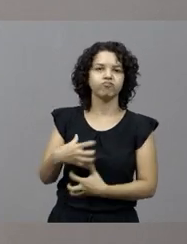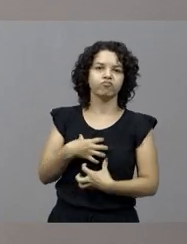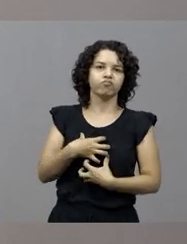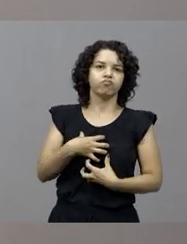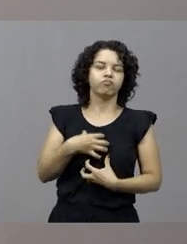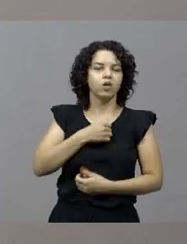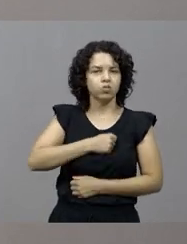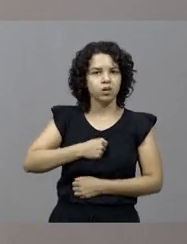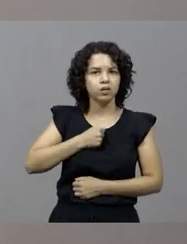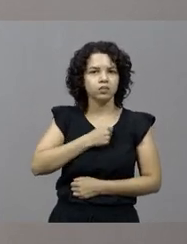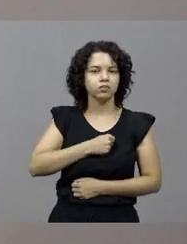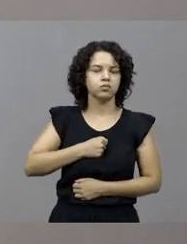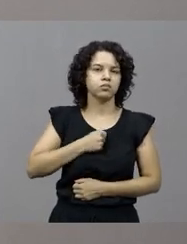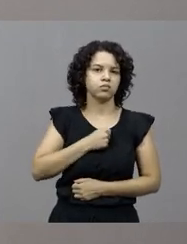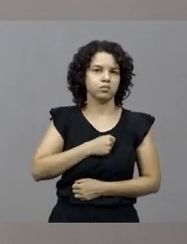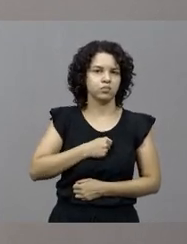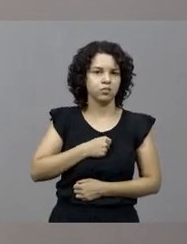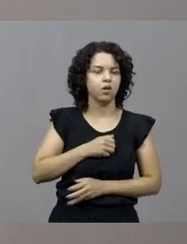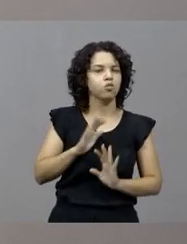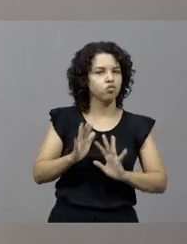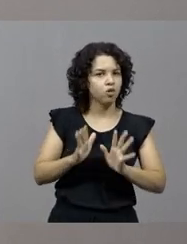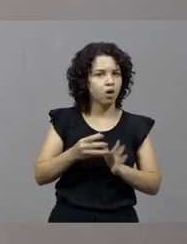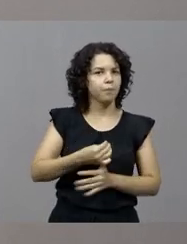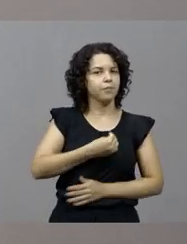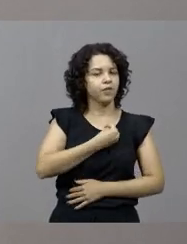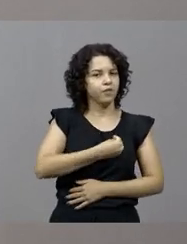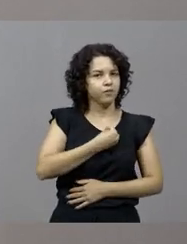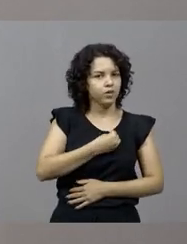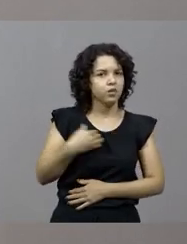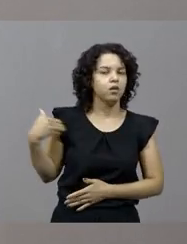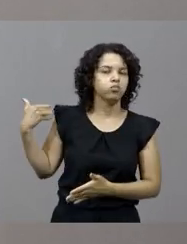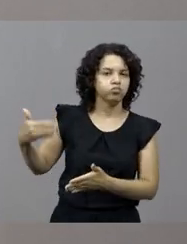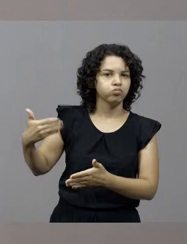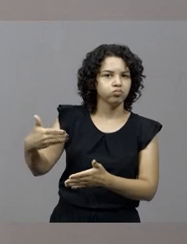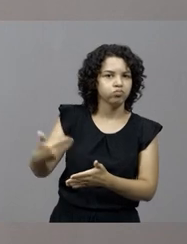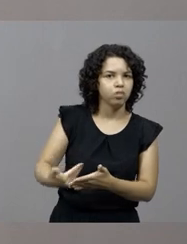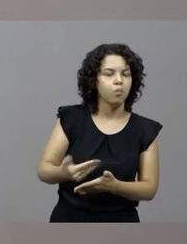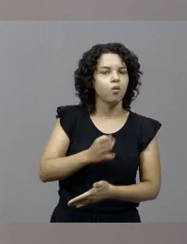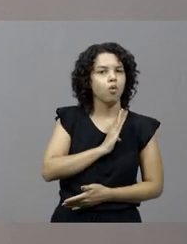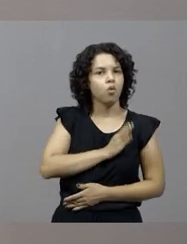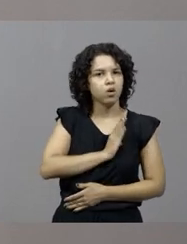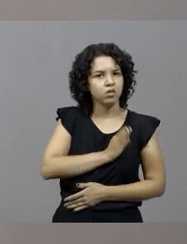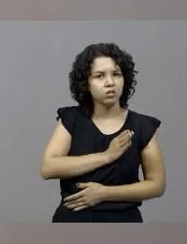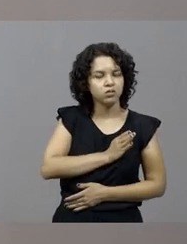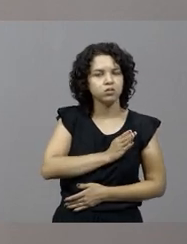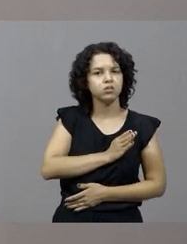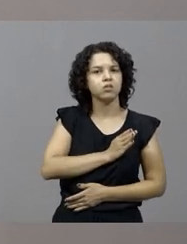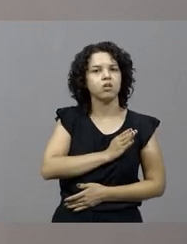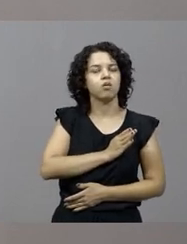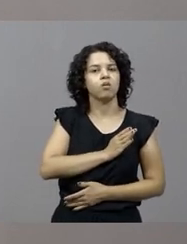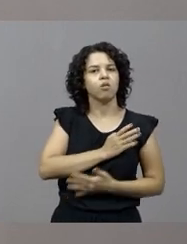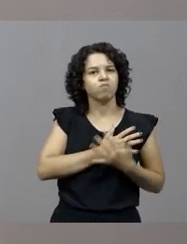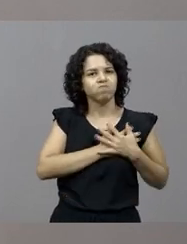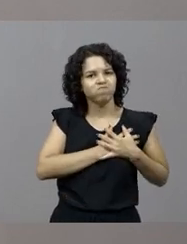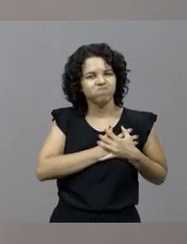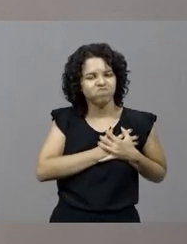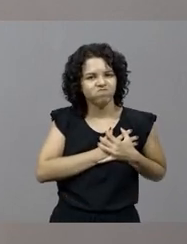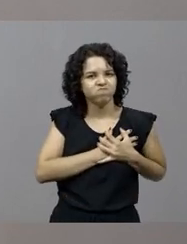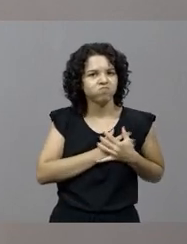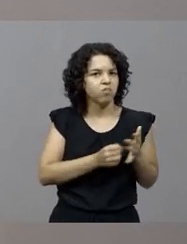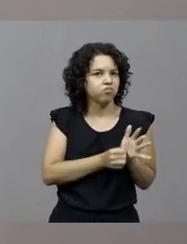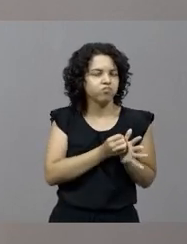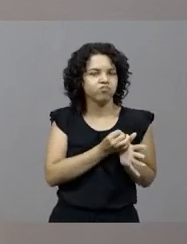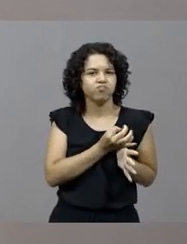Eu já, na minha vida, eu já calejei algumas vezes meu coração participando do enterro de amigos meus.